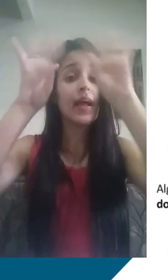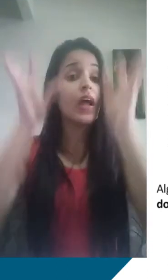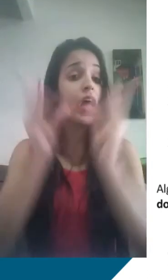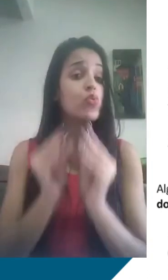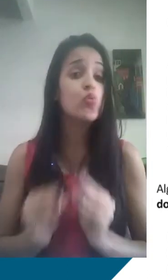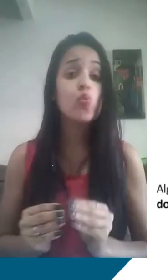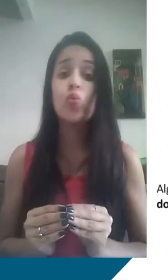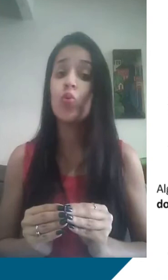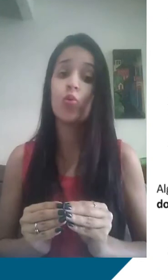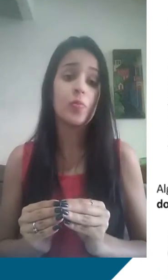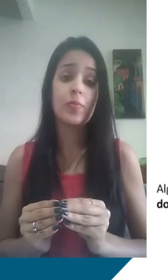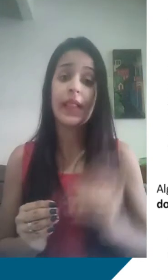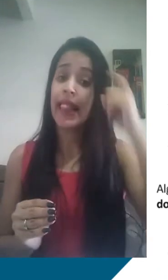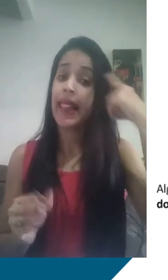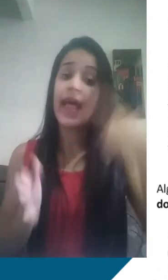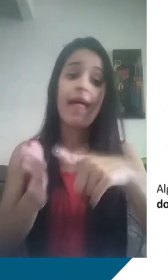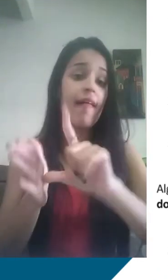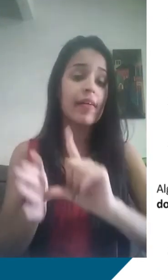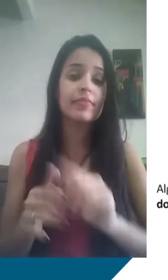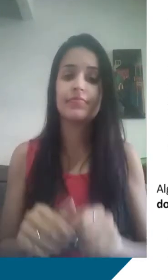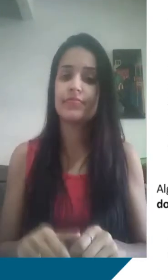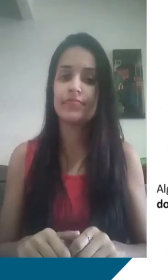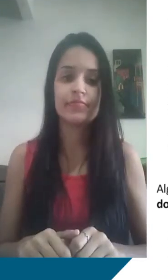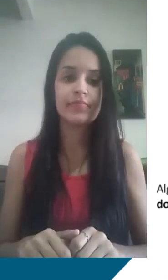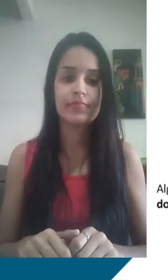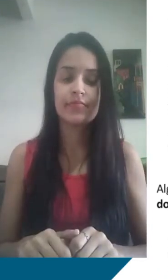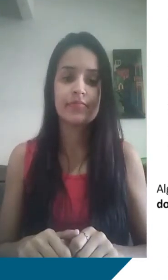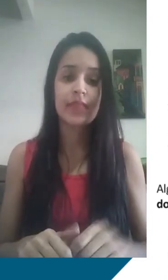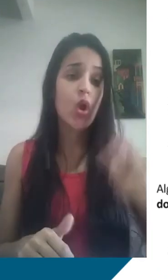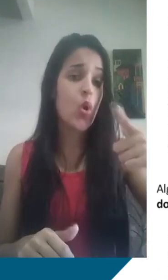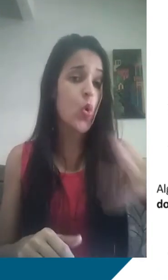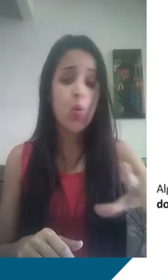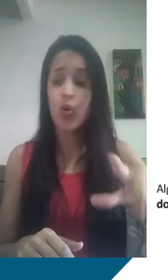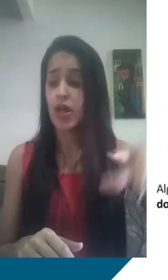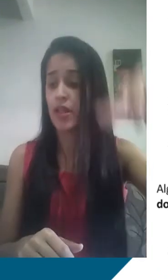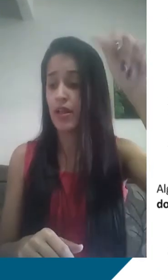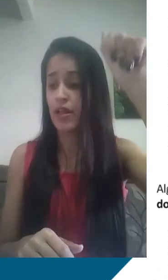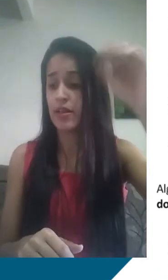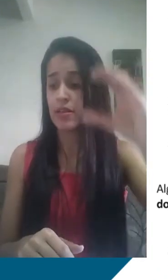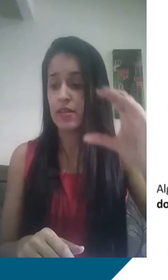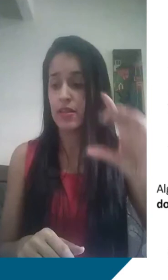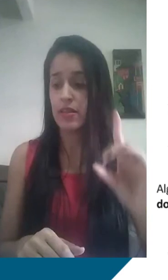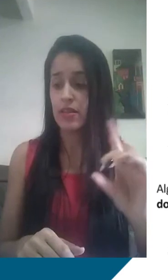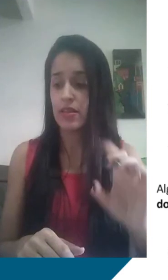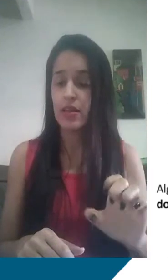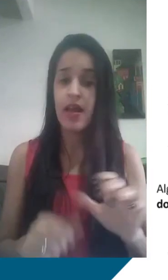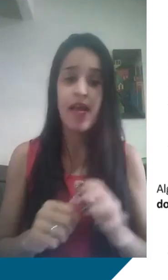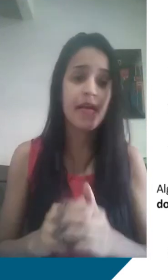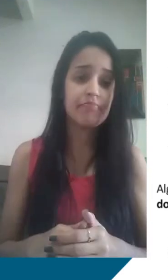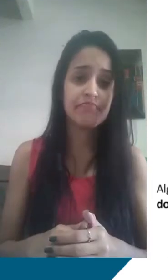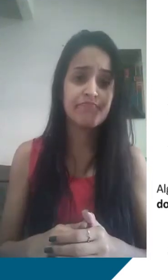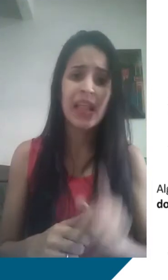argumentos anteriores. Podemos então desconsiderar as opções A, C, D e E, porque a palavra assim não